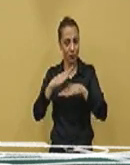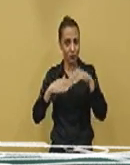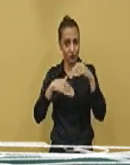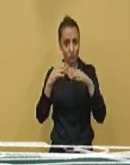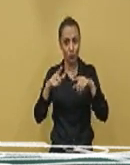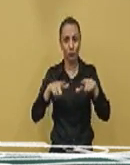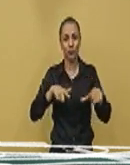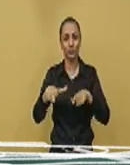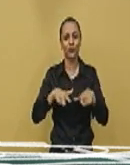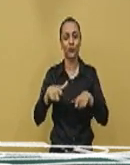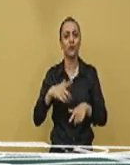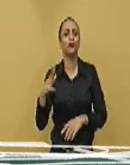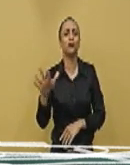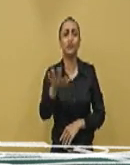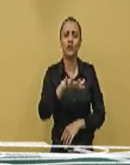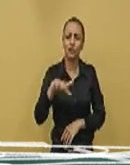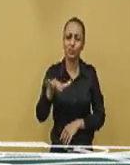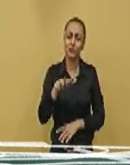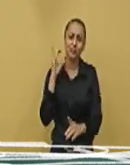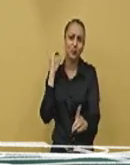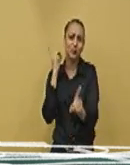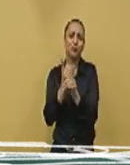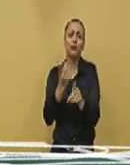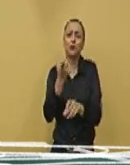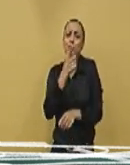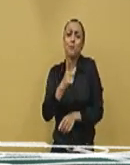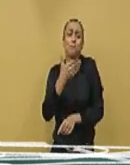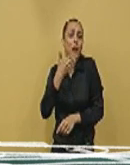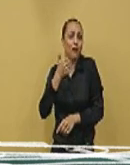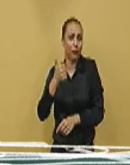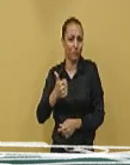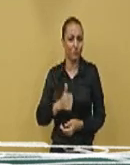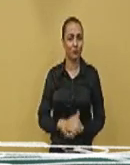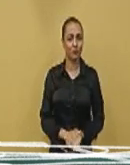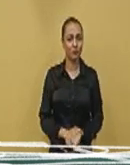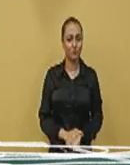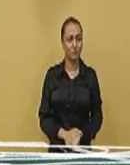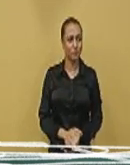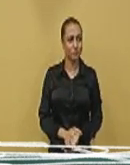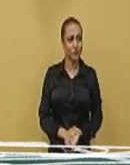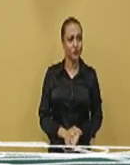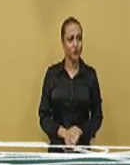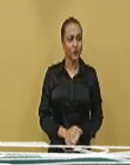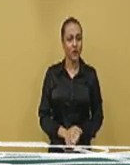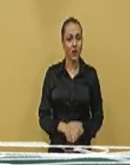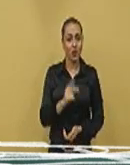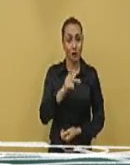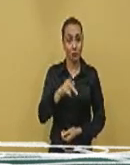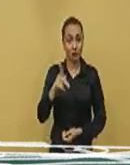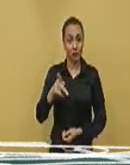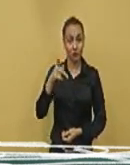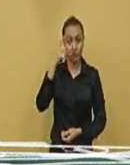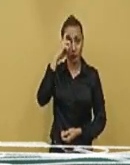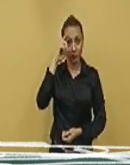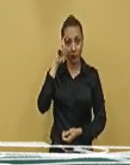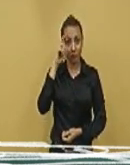geral, para que nós possamos alcançar esse intuito. Professora Eliane, a senhora tem 1 minuto.